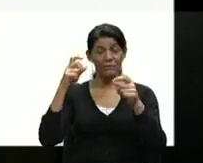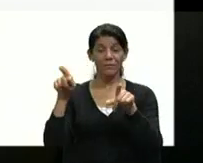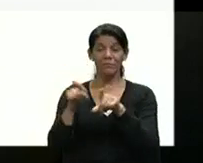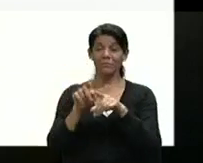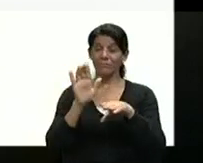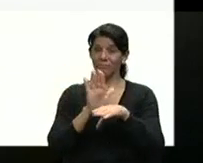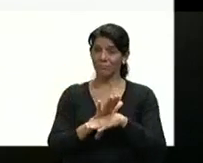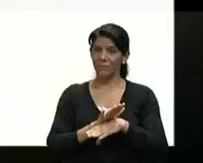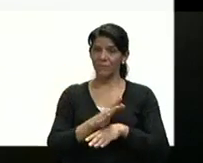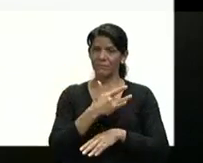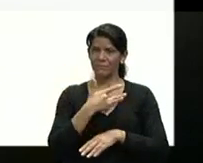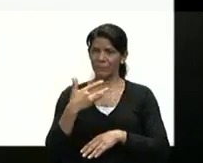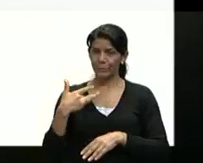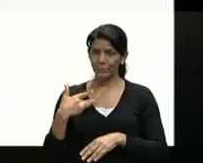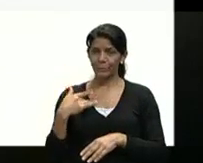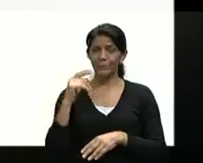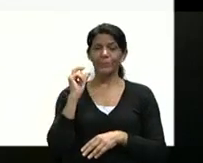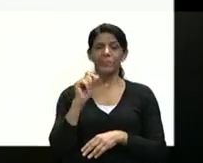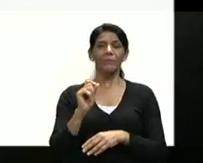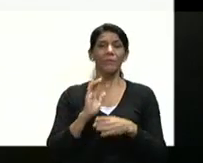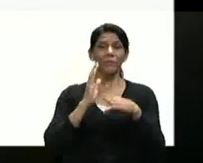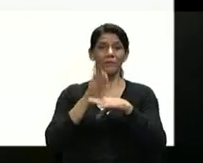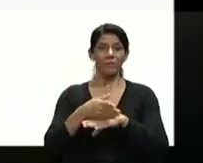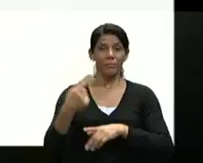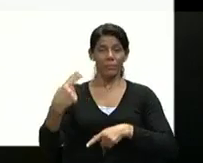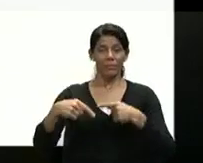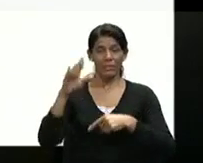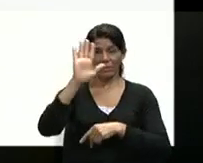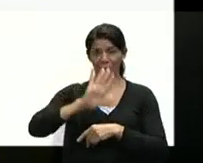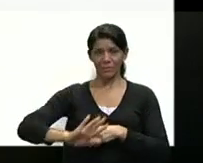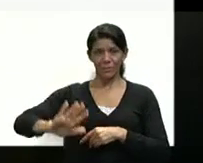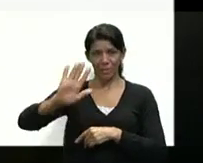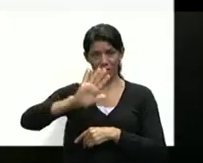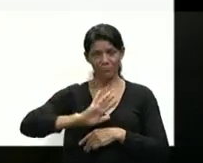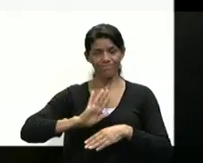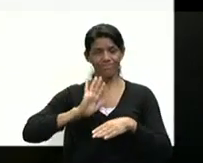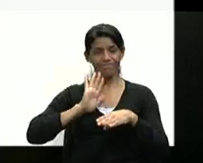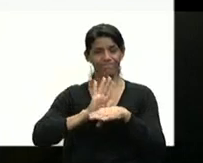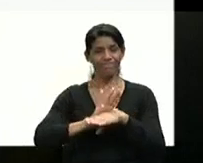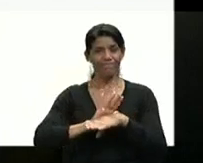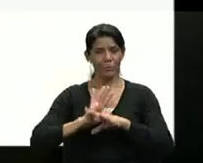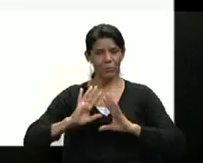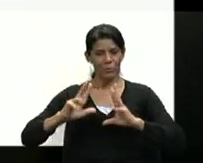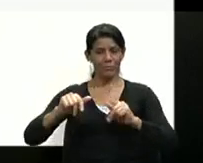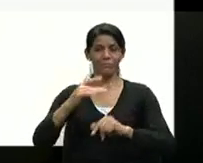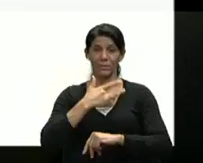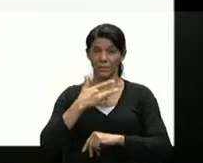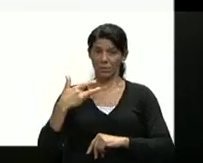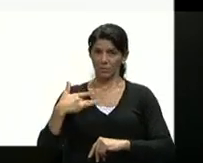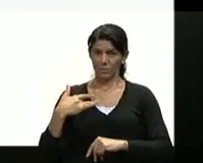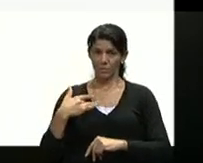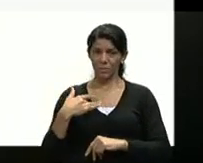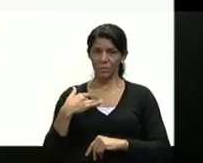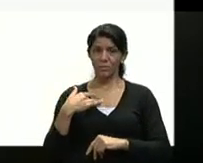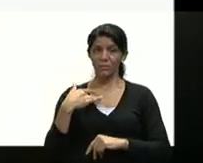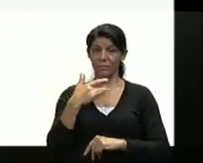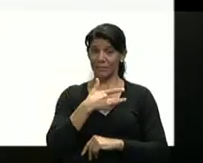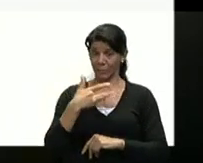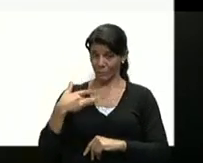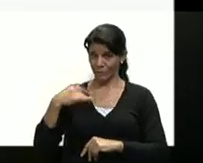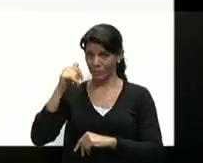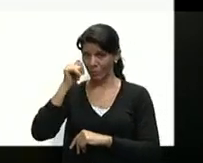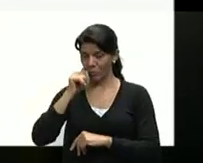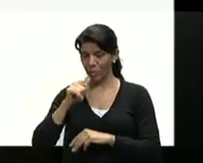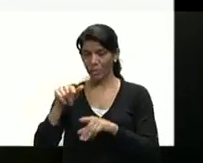Saúde, através da Política Nacional de Atenção Integral à Saúde, tanto da mulher quanto